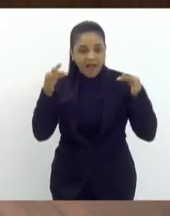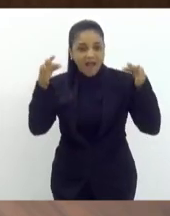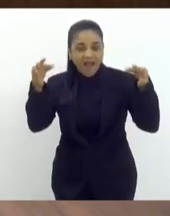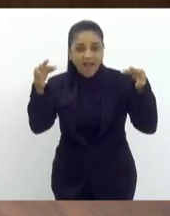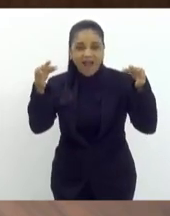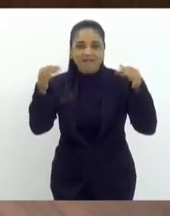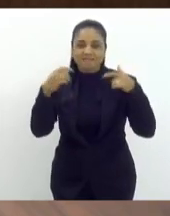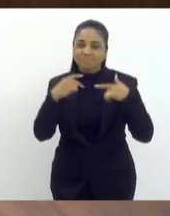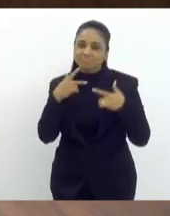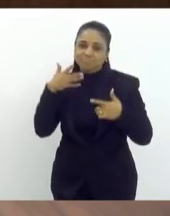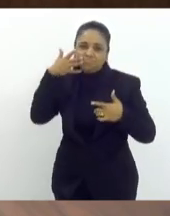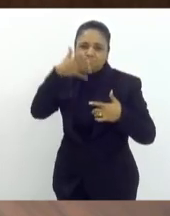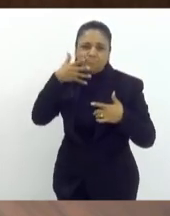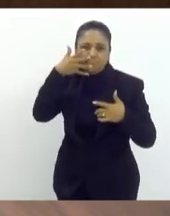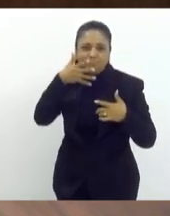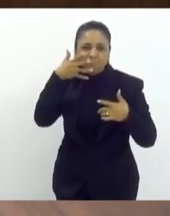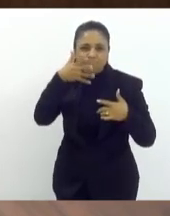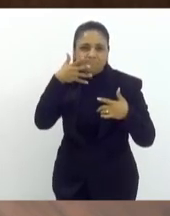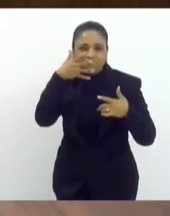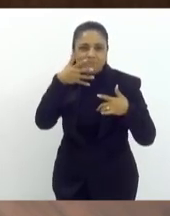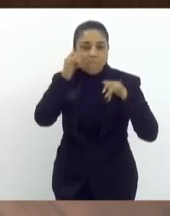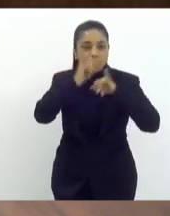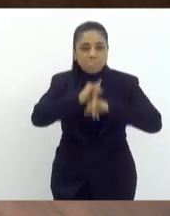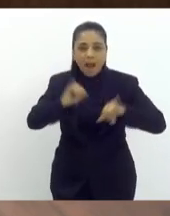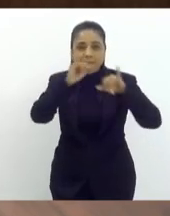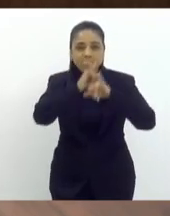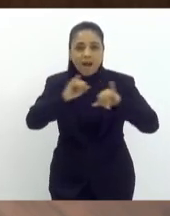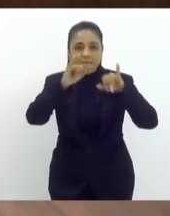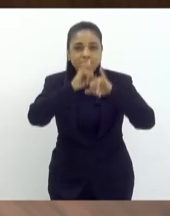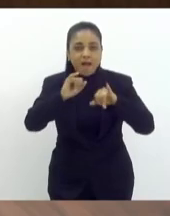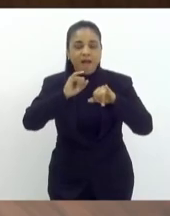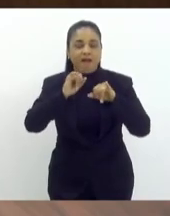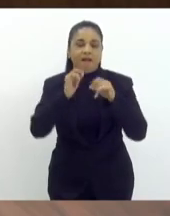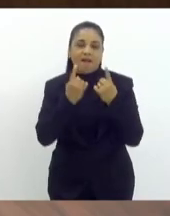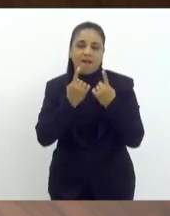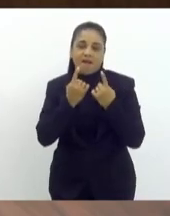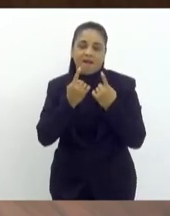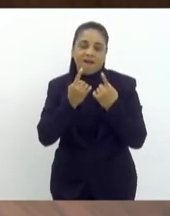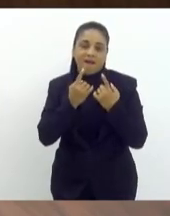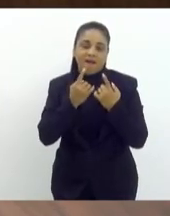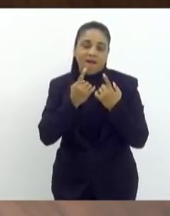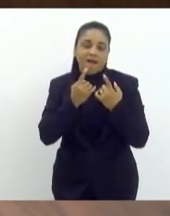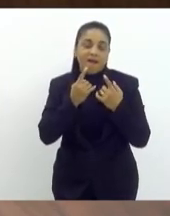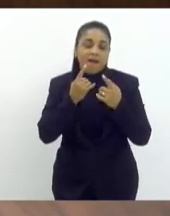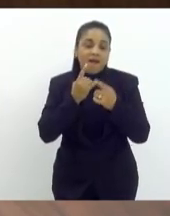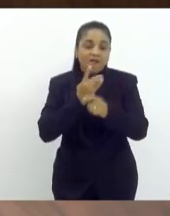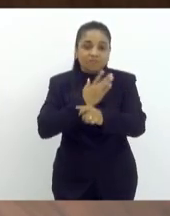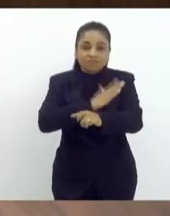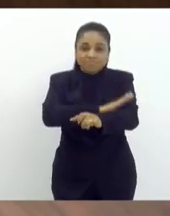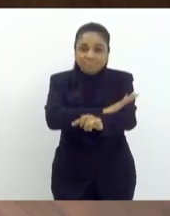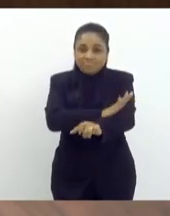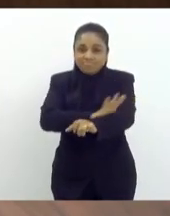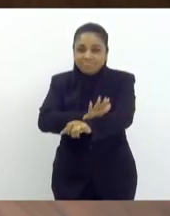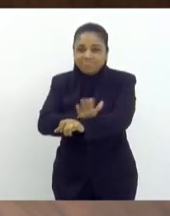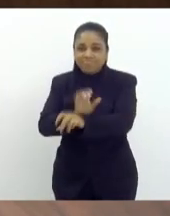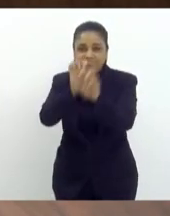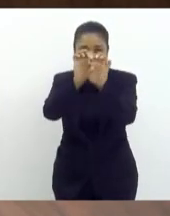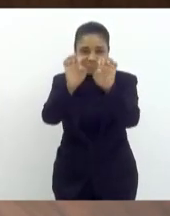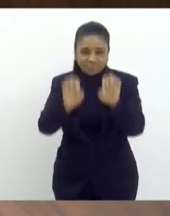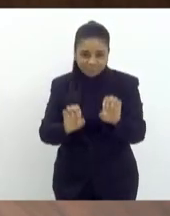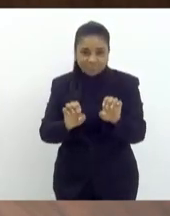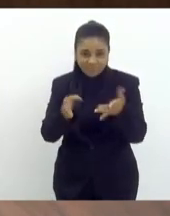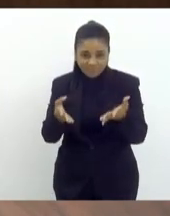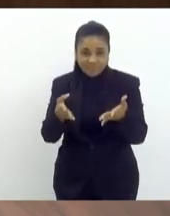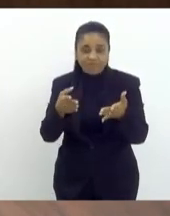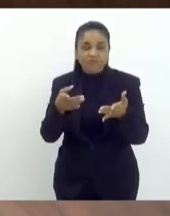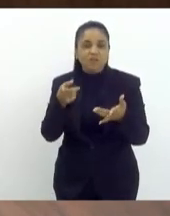tem a nível internacional para denunciar o racismo que é estrutural mas que está no dia a dia e que